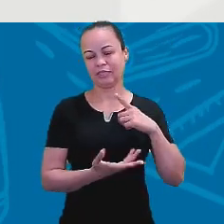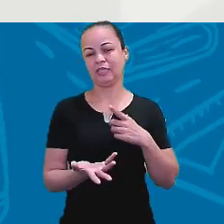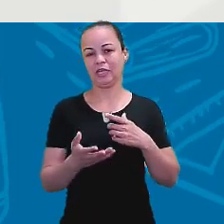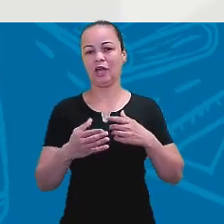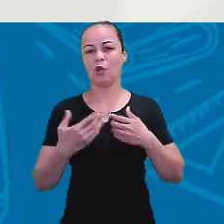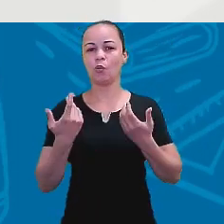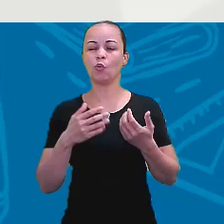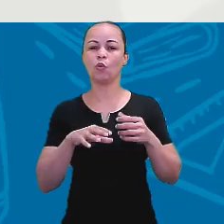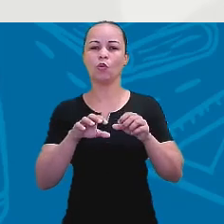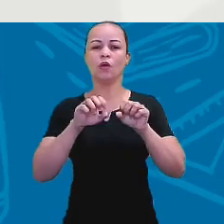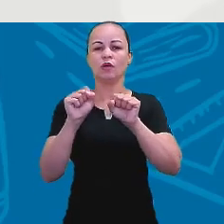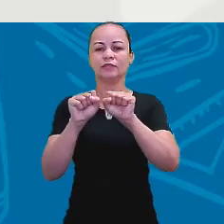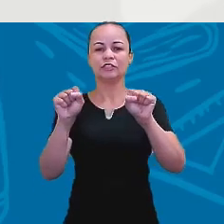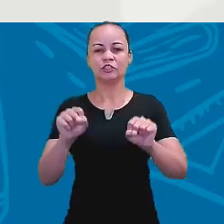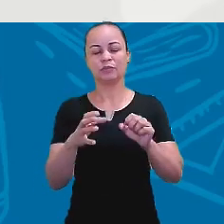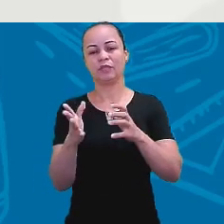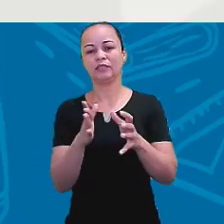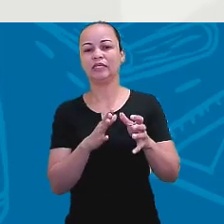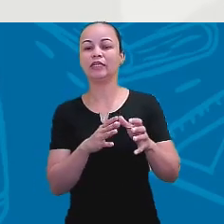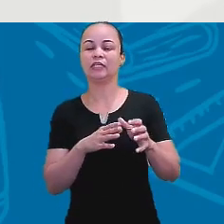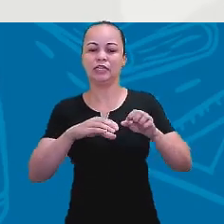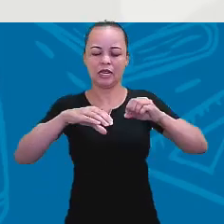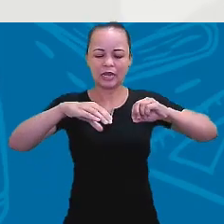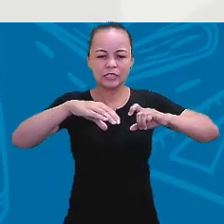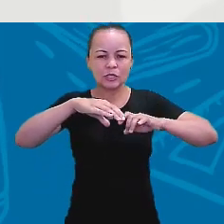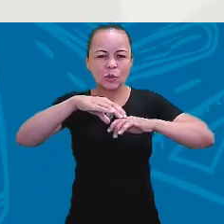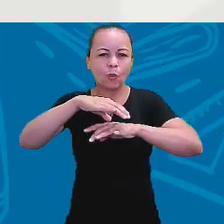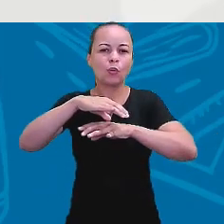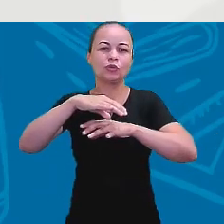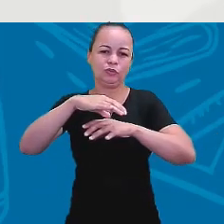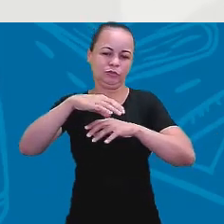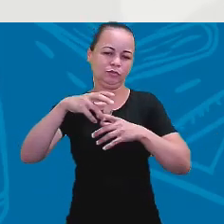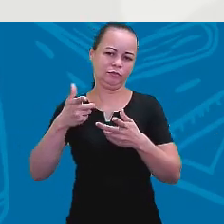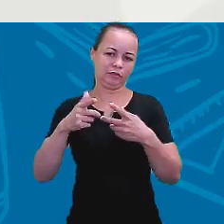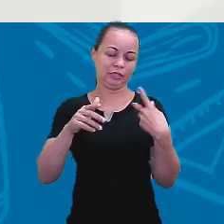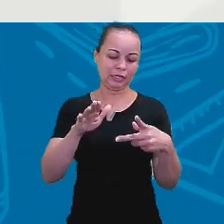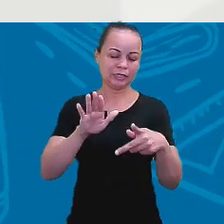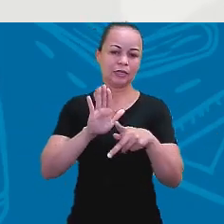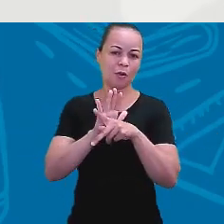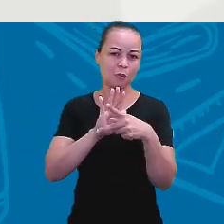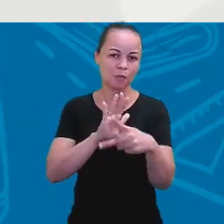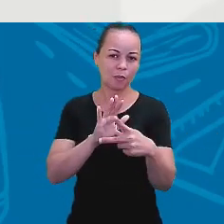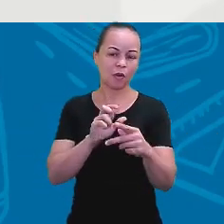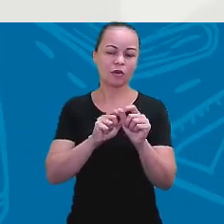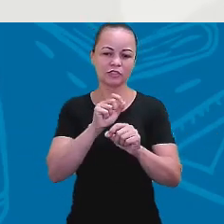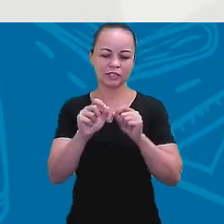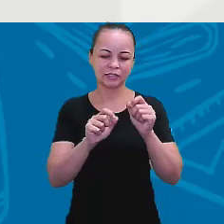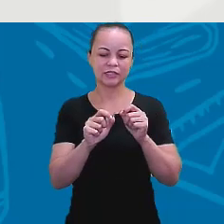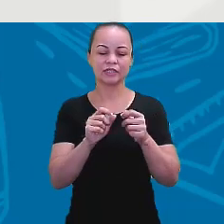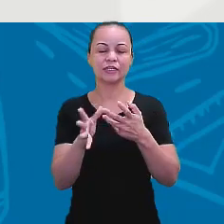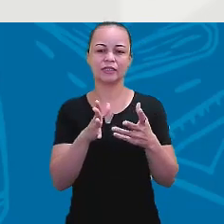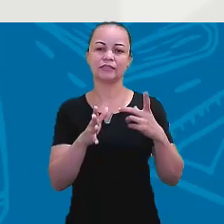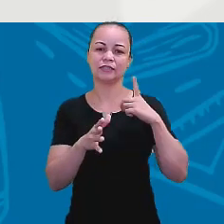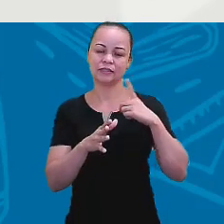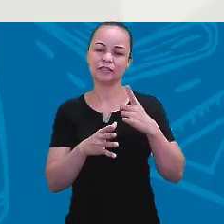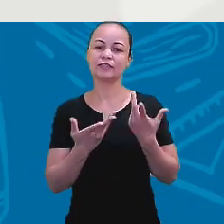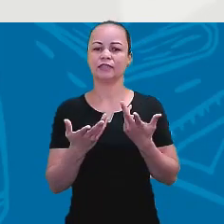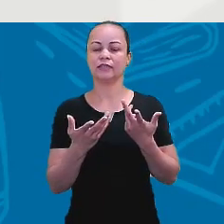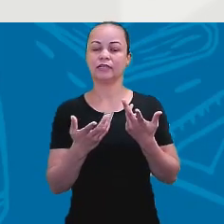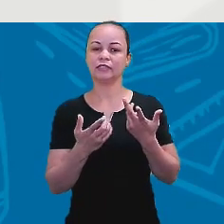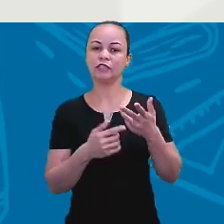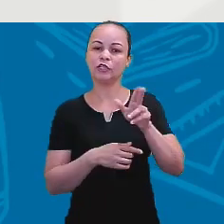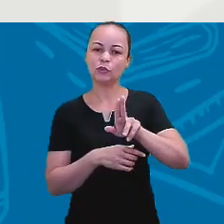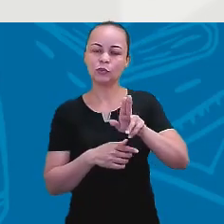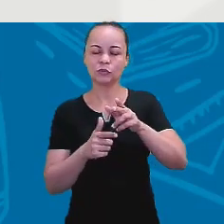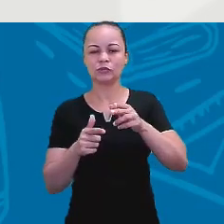tá certo? O esgoto, o saneamento básico, está dentro dessa proposta aí de manutenção, de preservação do nosso meio ambiente,